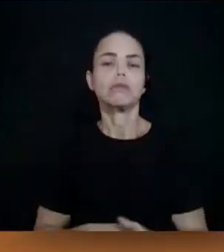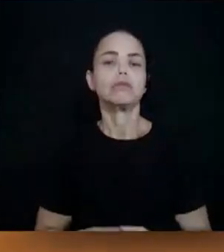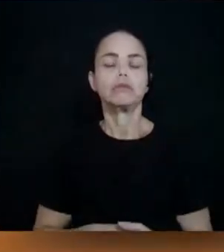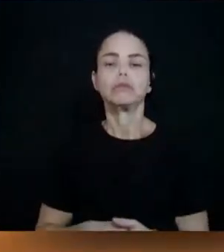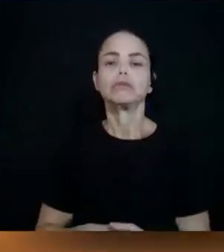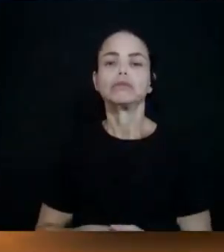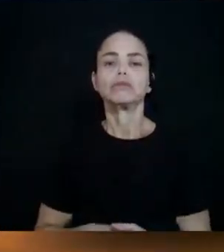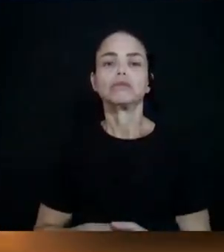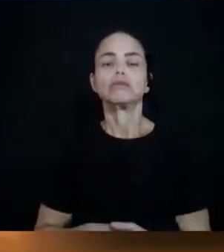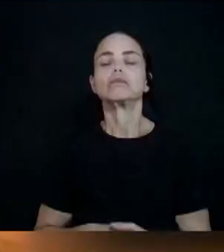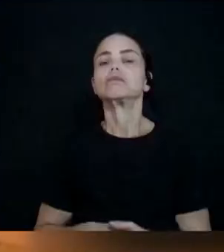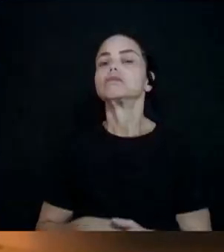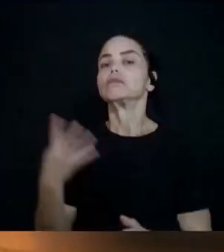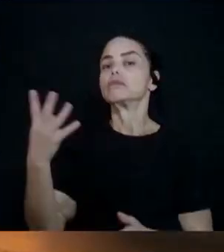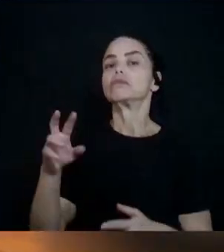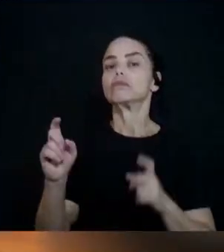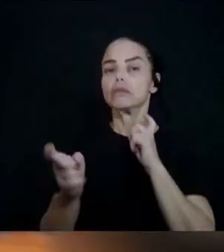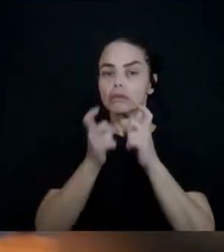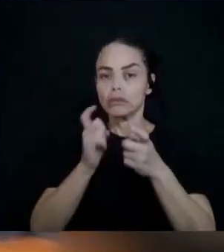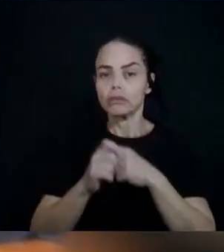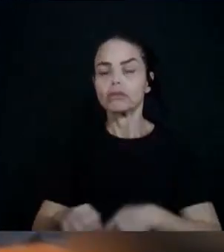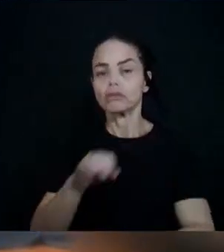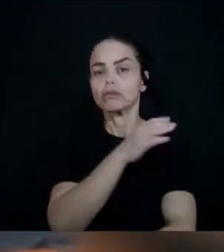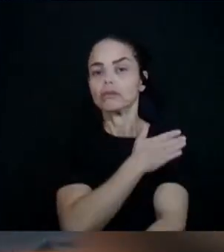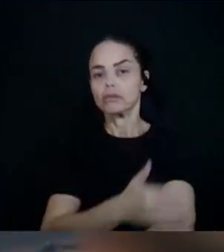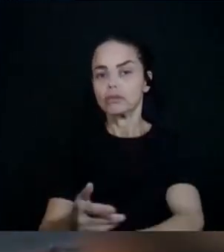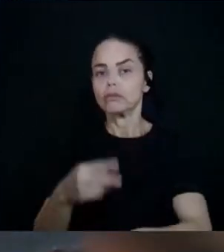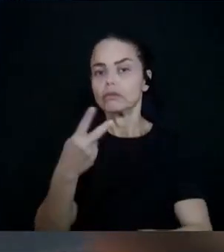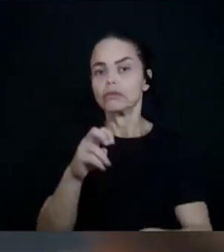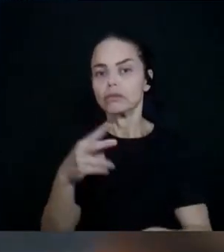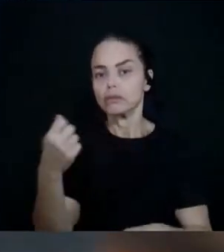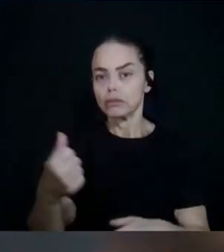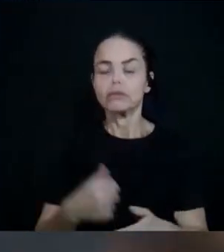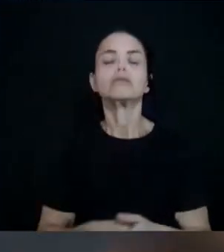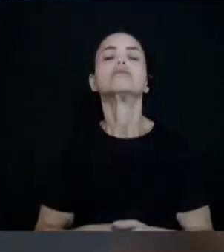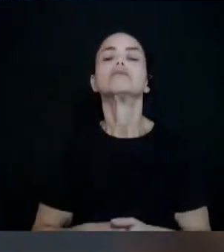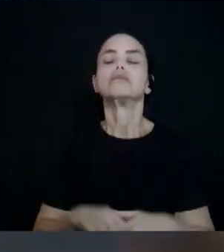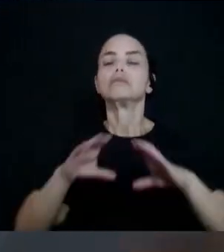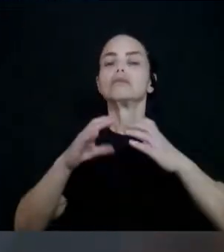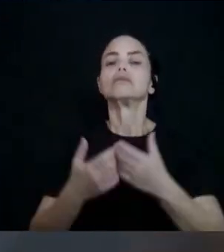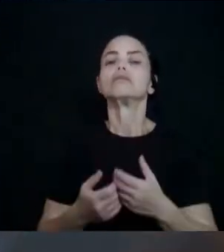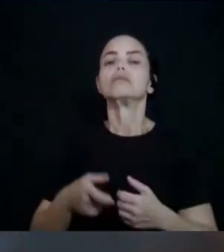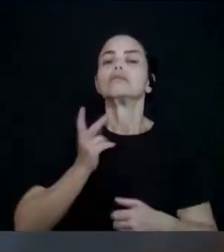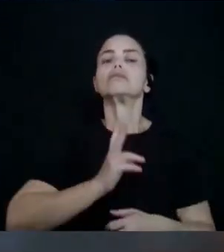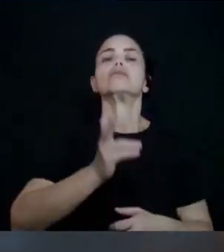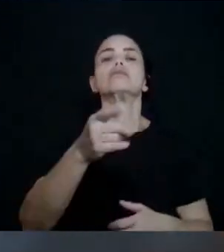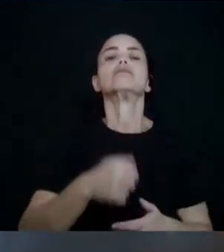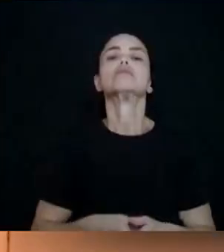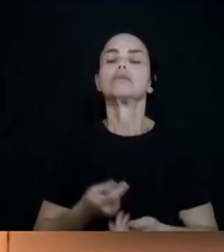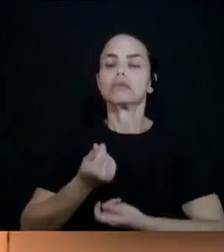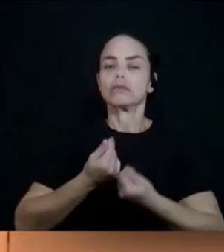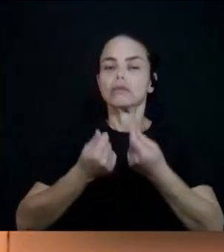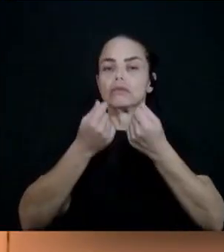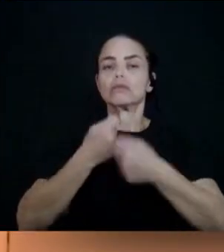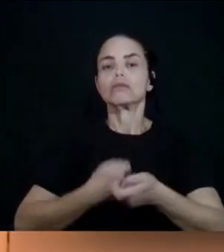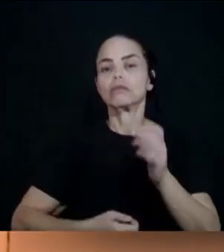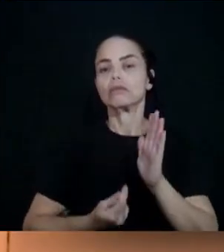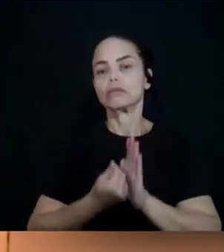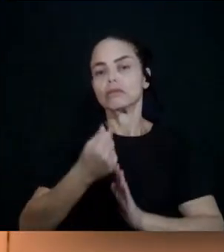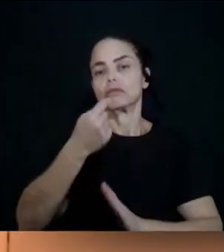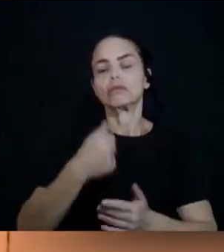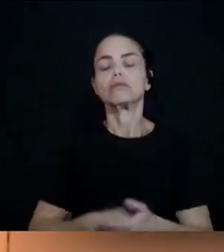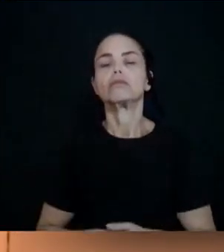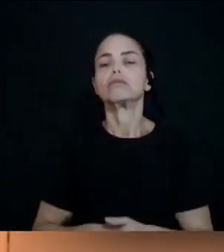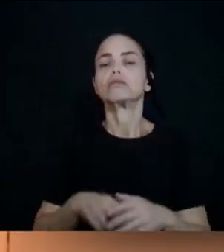A 4ª reunião ordinária de 2026 da Comissão Permanente de Finanças e Orçamento foi